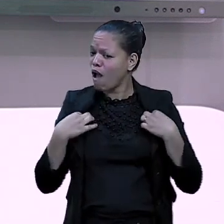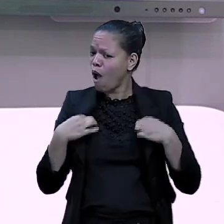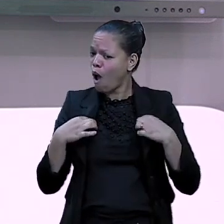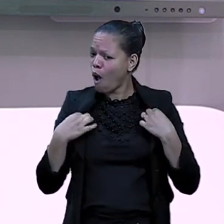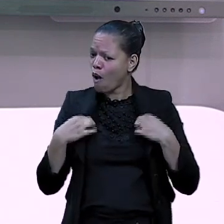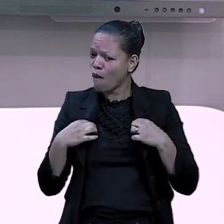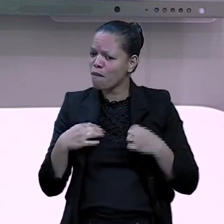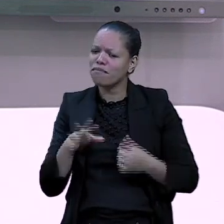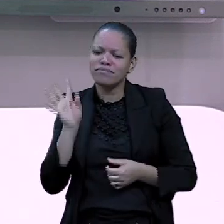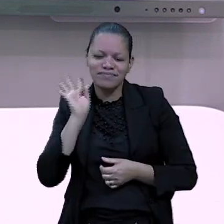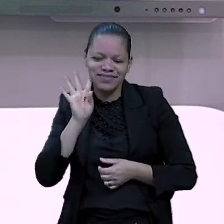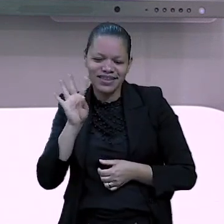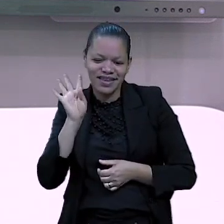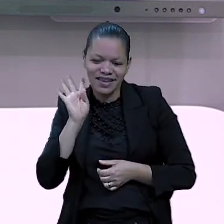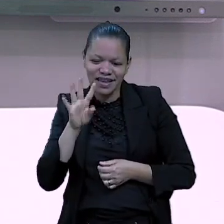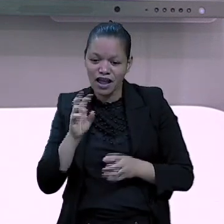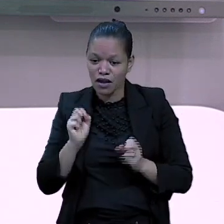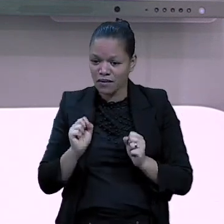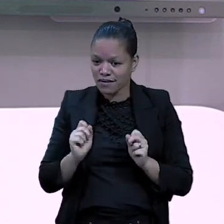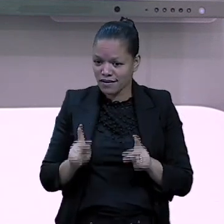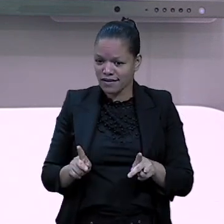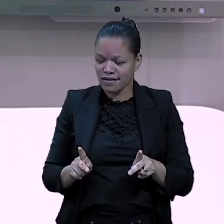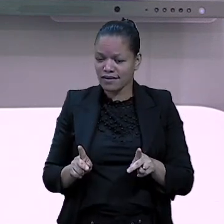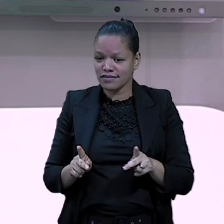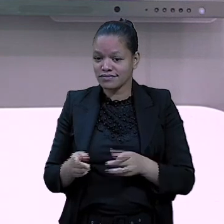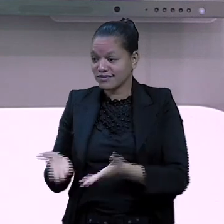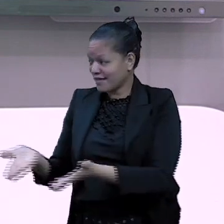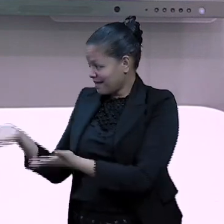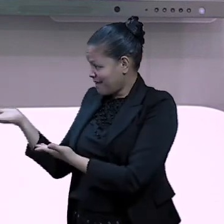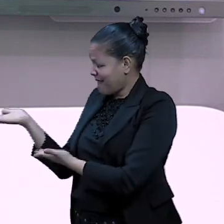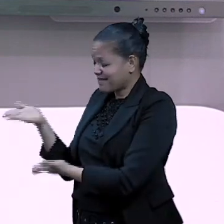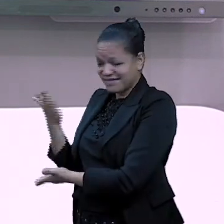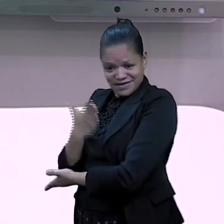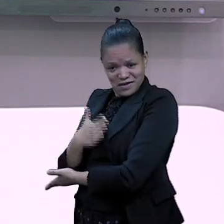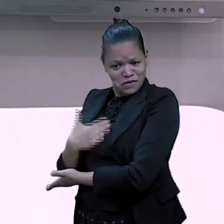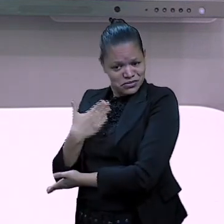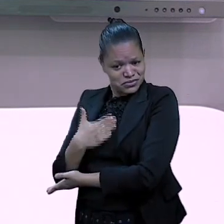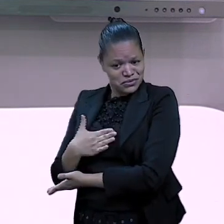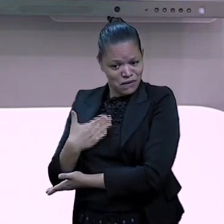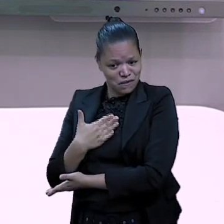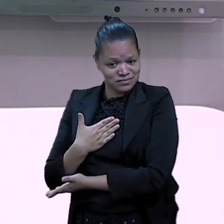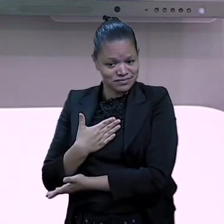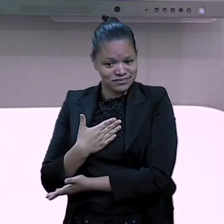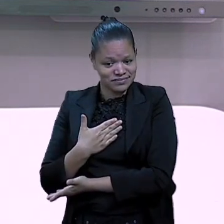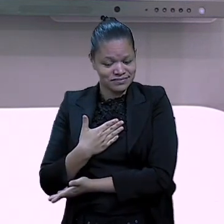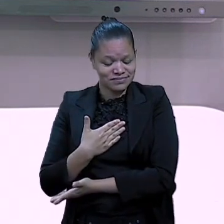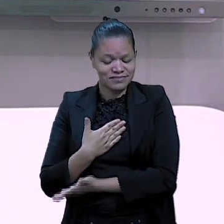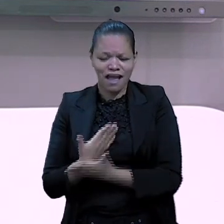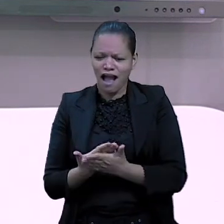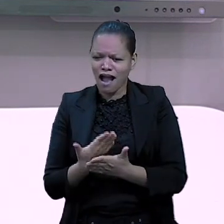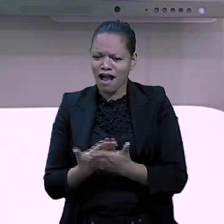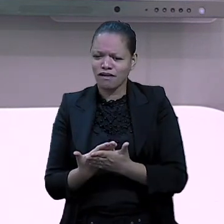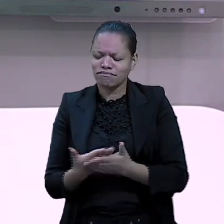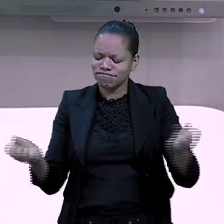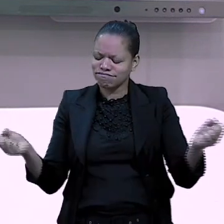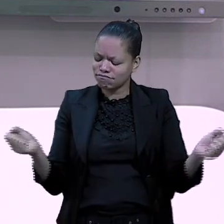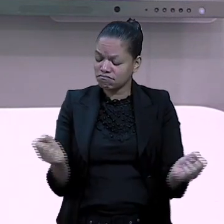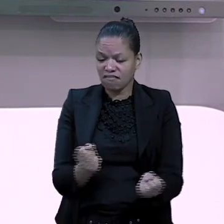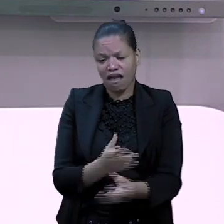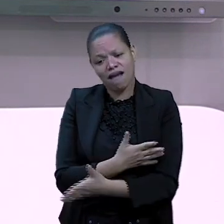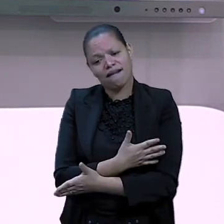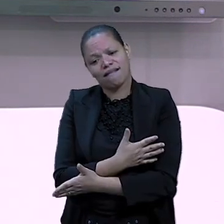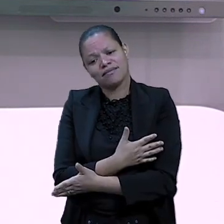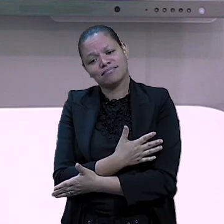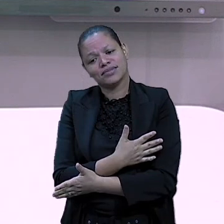ficar bem bonito aí com uma roupa nova. E aí, você gostou? A nossa aula fica por aqui. Eu espero que vocês